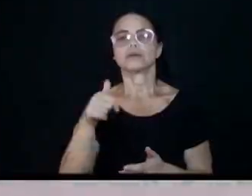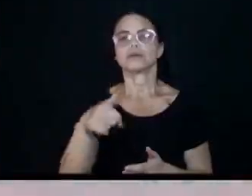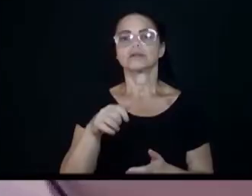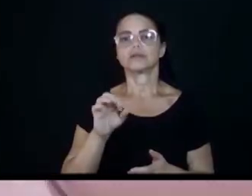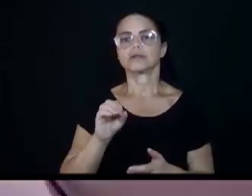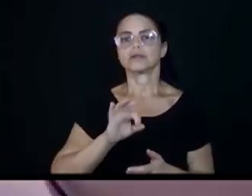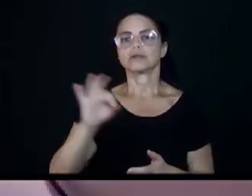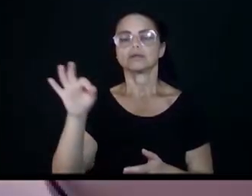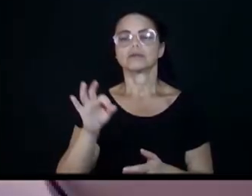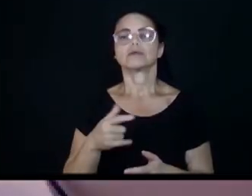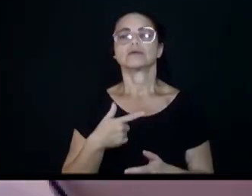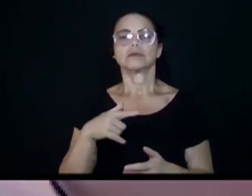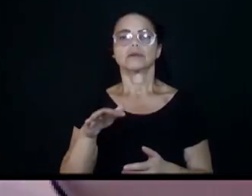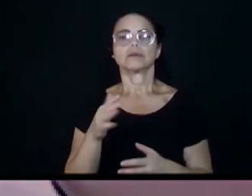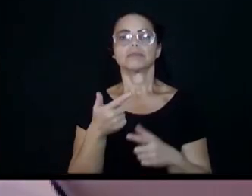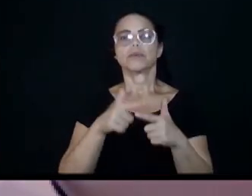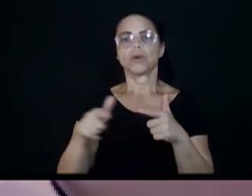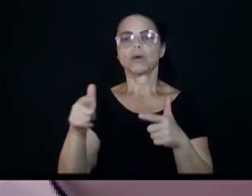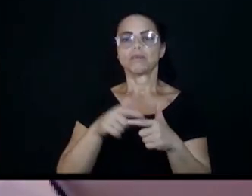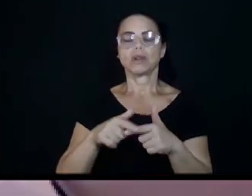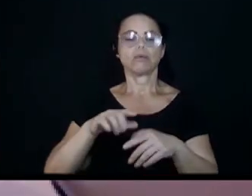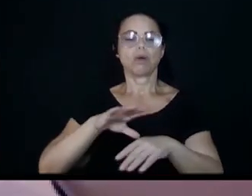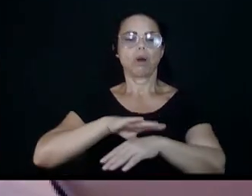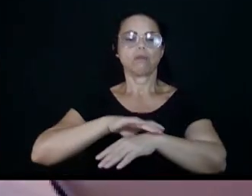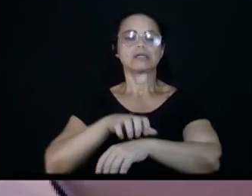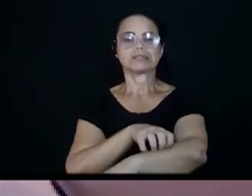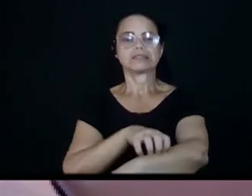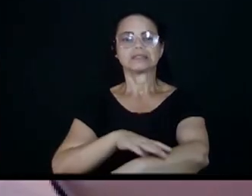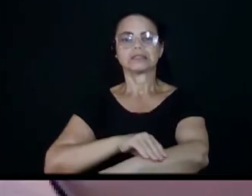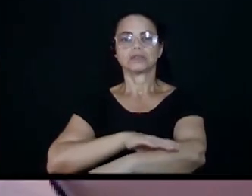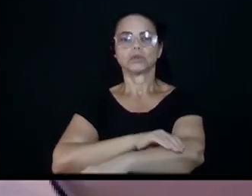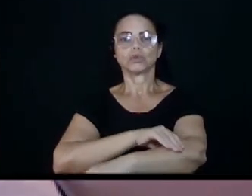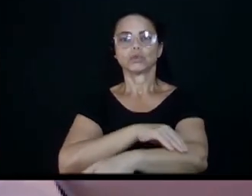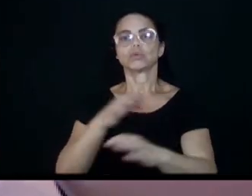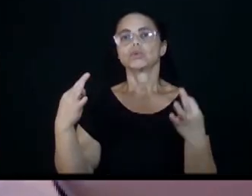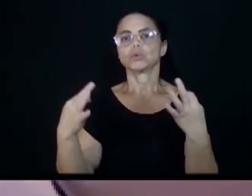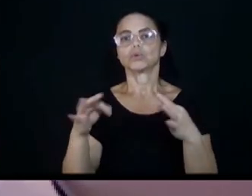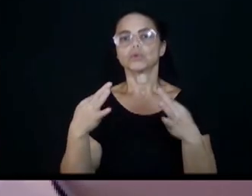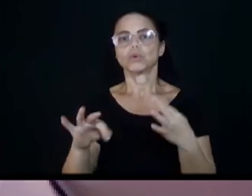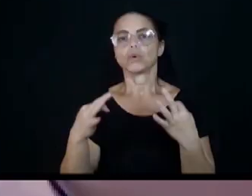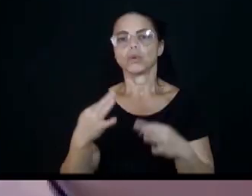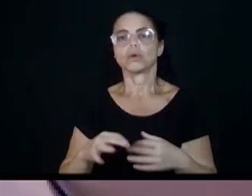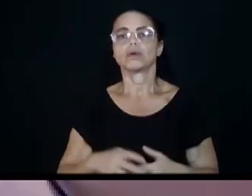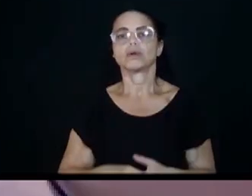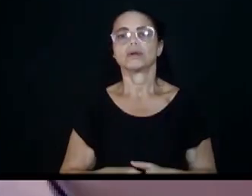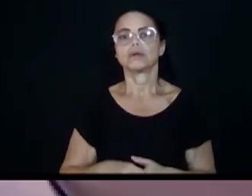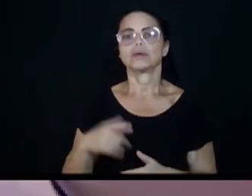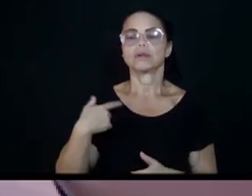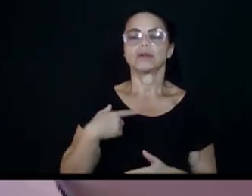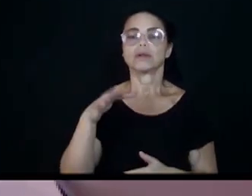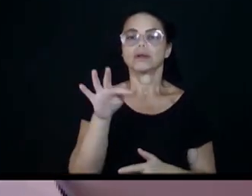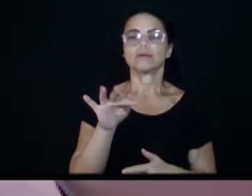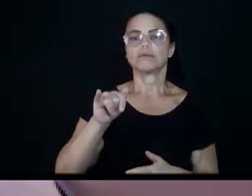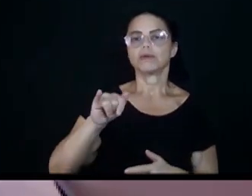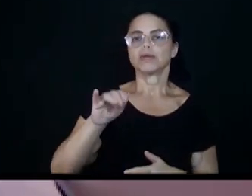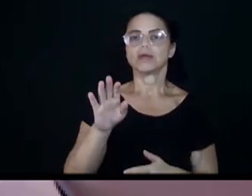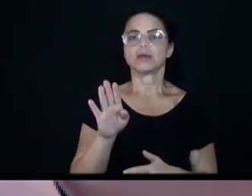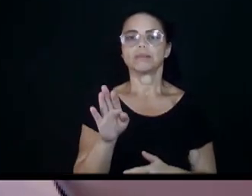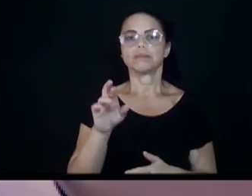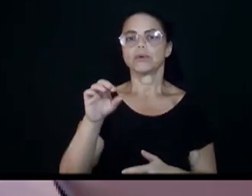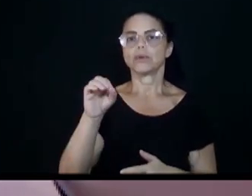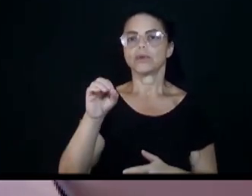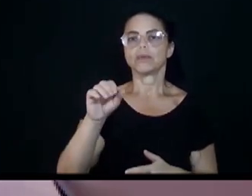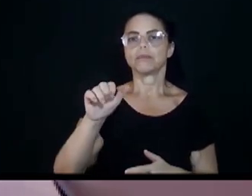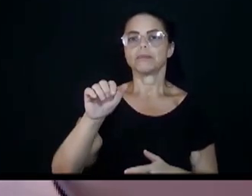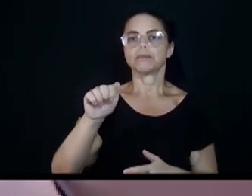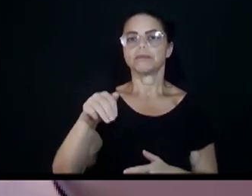tem fibromialgia, né? E muitas vezes passa despercebido esse diagnóstico. E isso